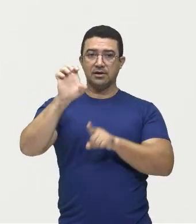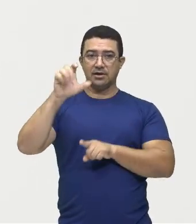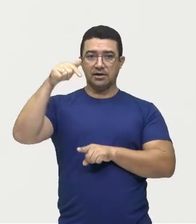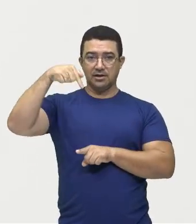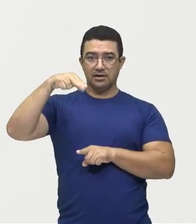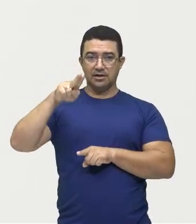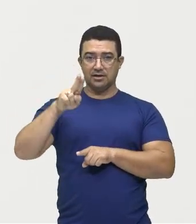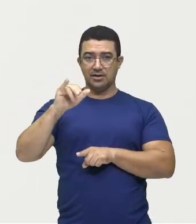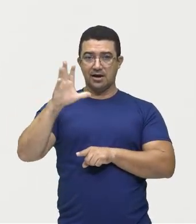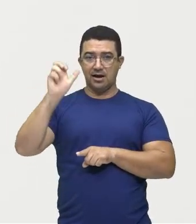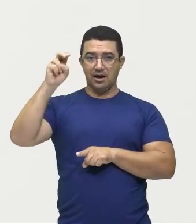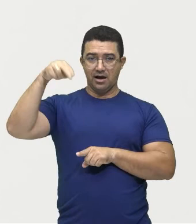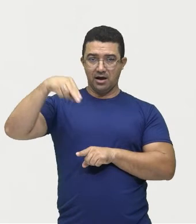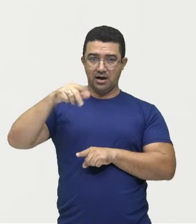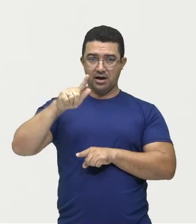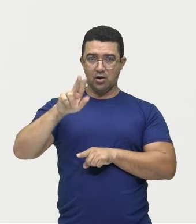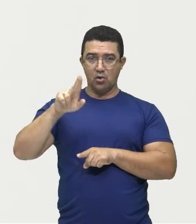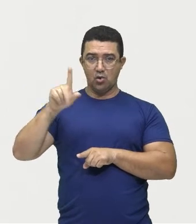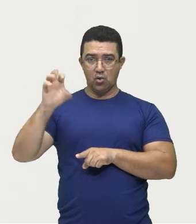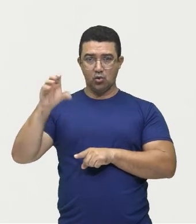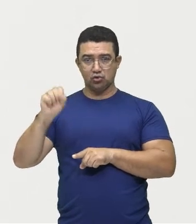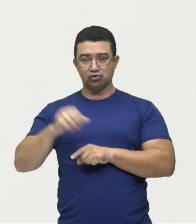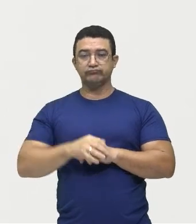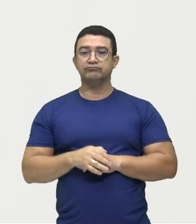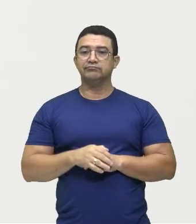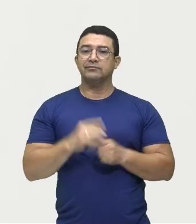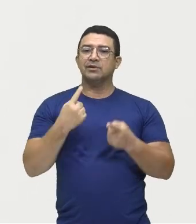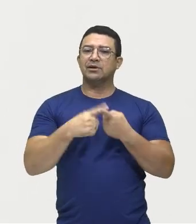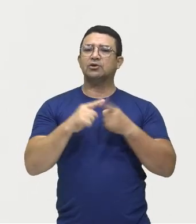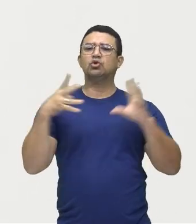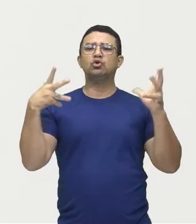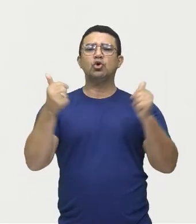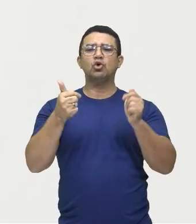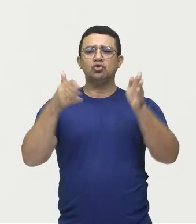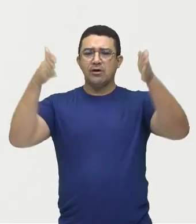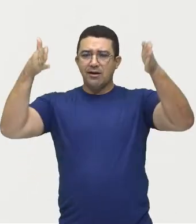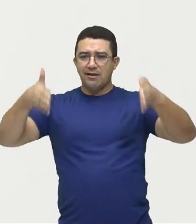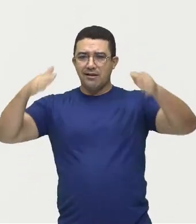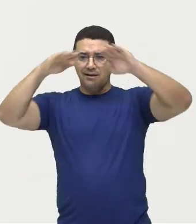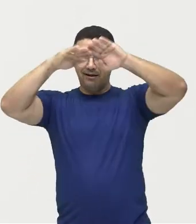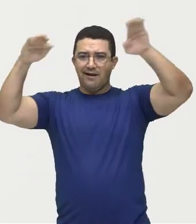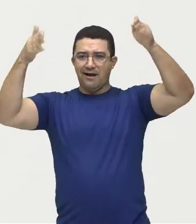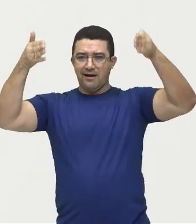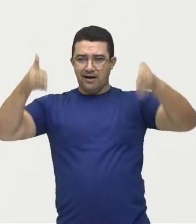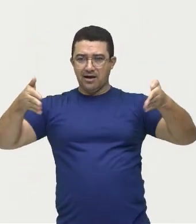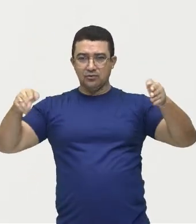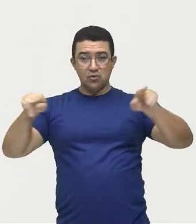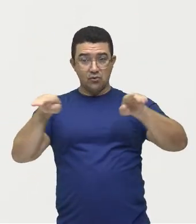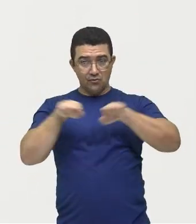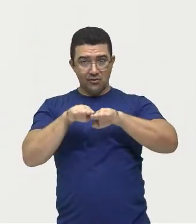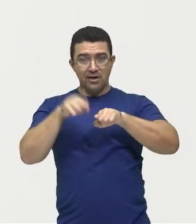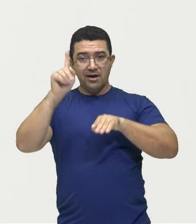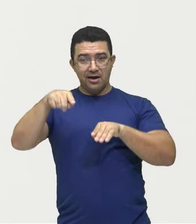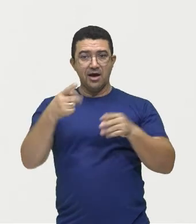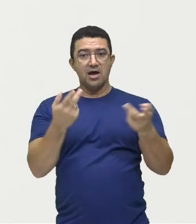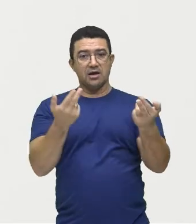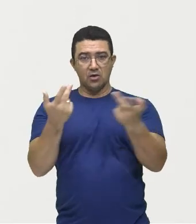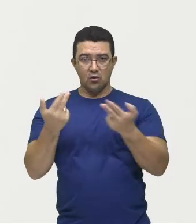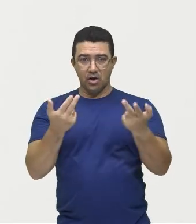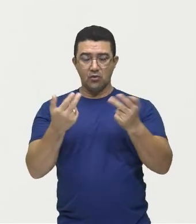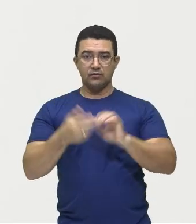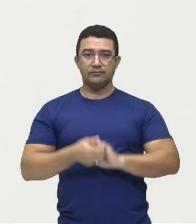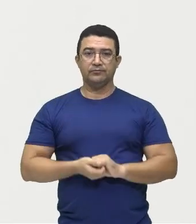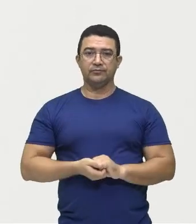são polígonos equiláteros? São aqueles que têm todos os lados iguais, tá? E os equiângulos,